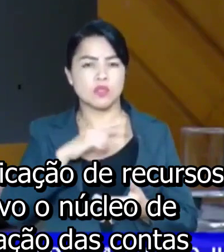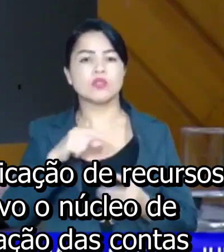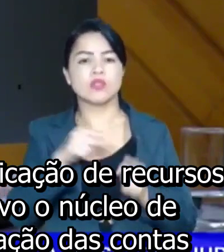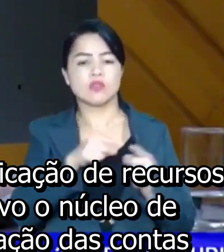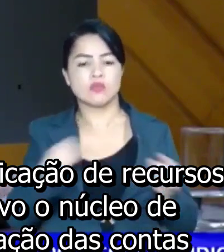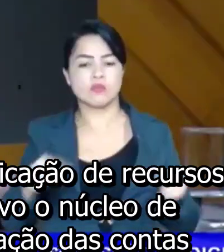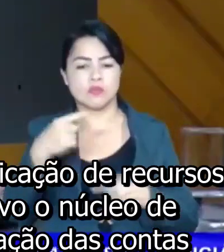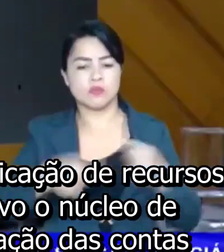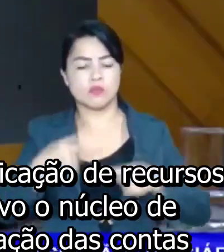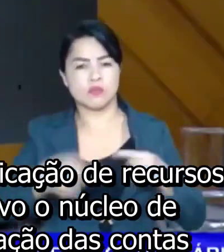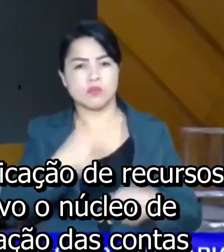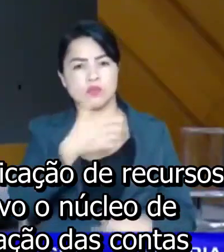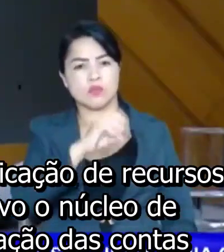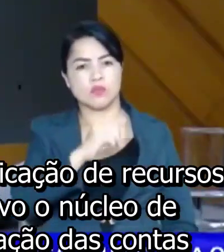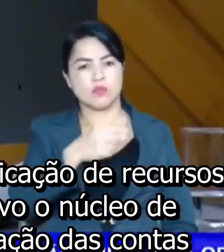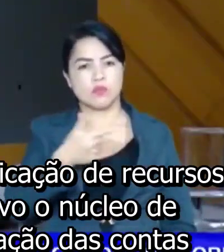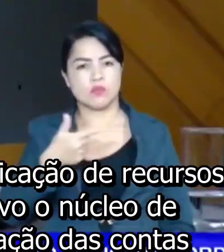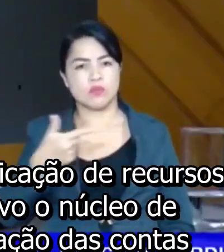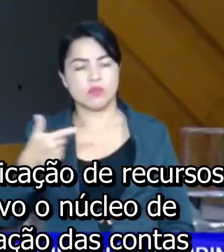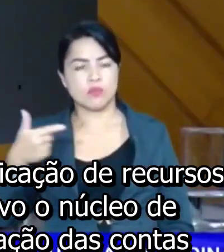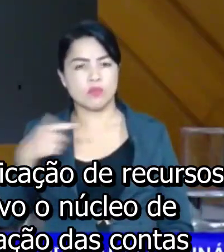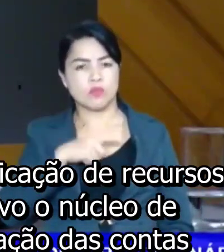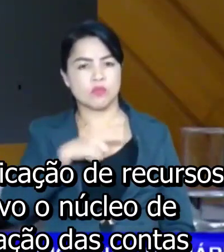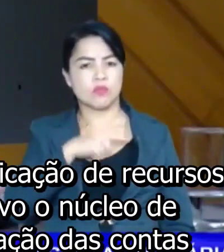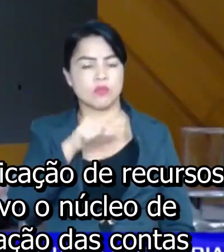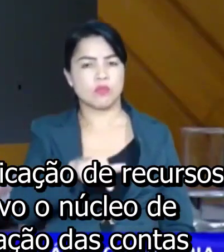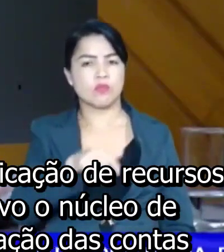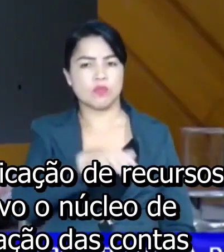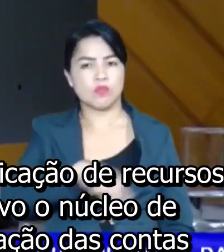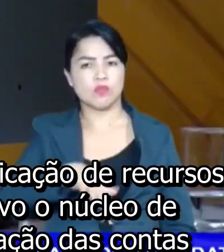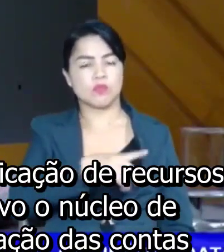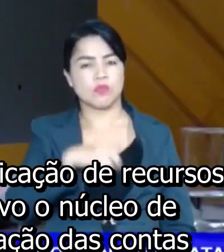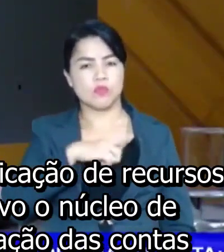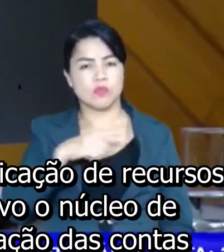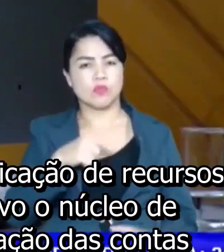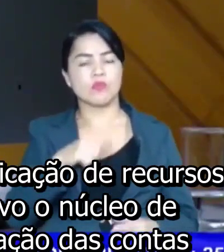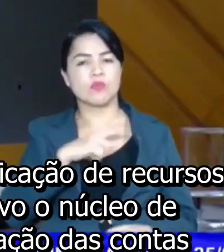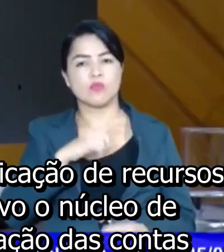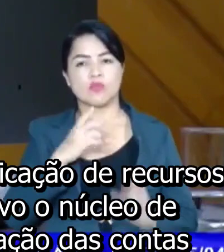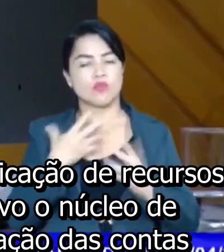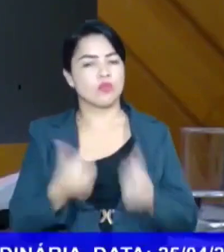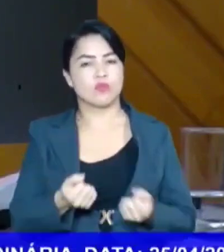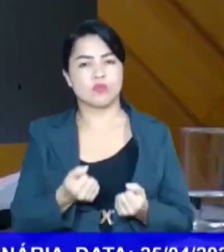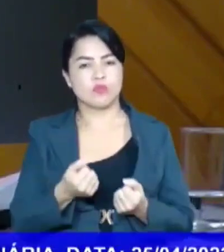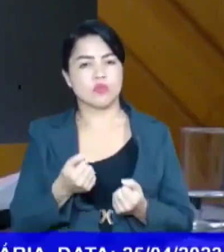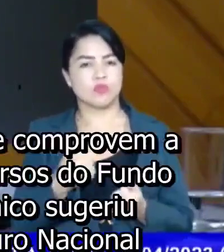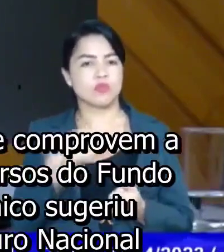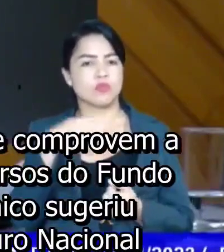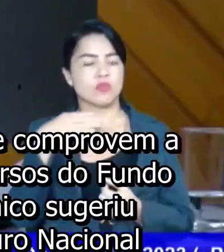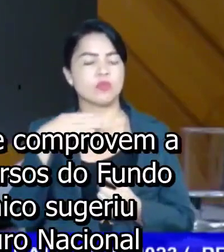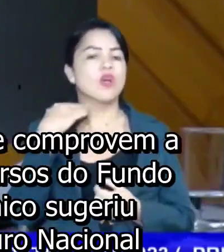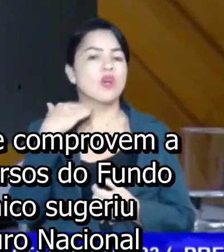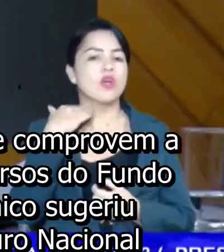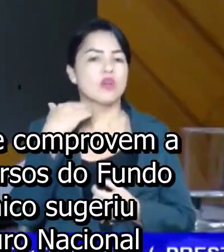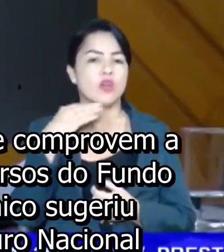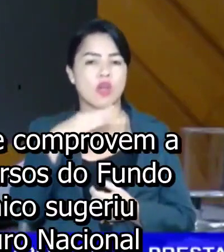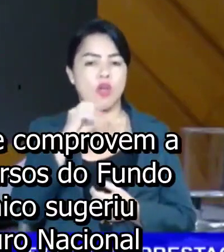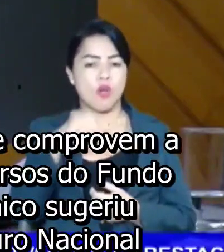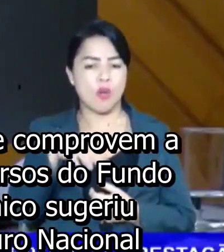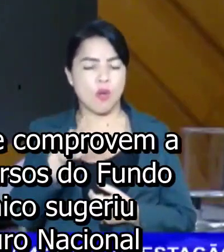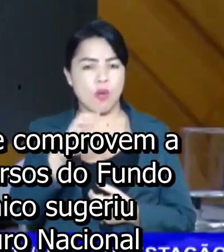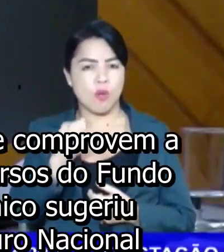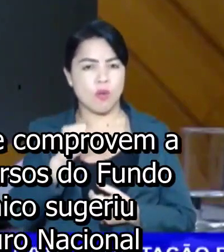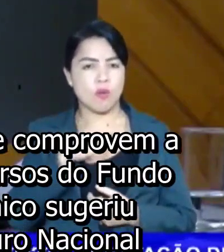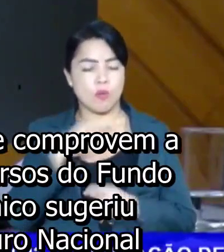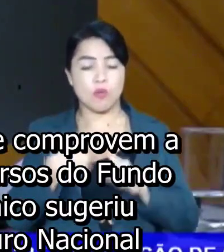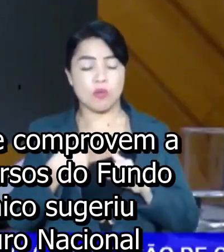relatório conclusivo, o Núcleo de Análise de Contas Eleitorais e Partidárias sugeriu desaprovação das contas, em razão da não apresentação de